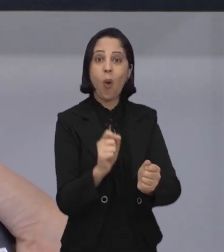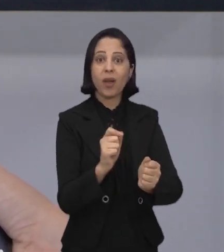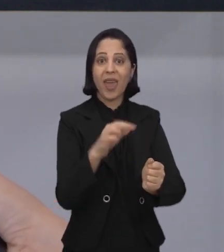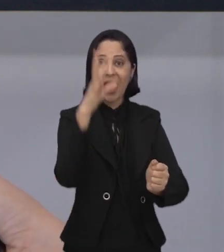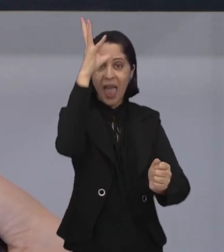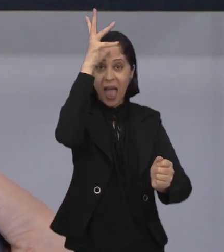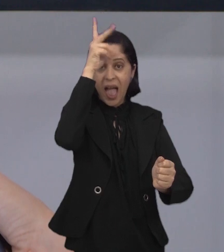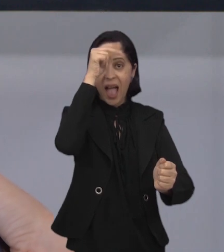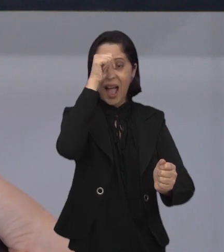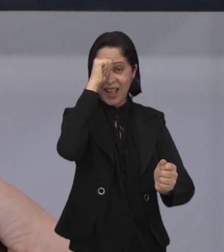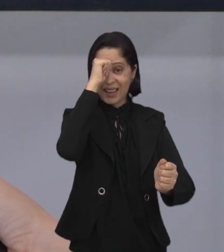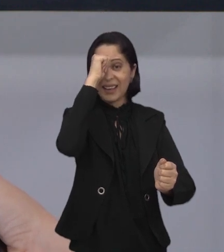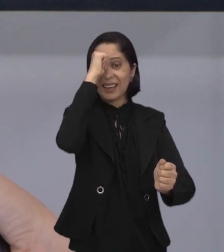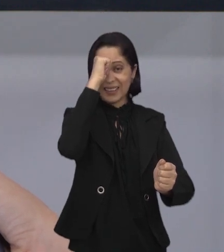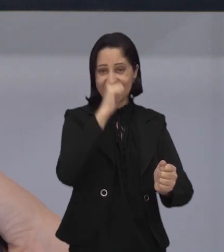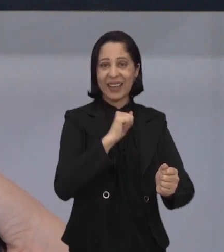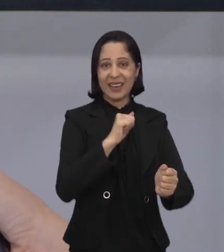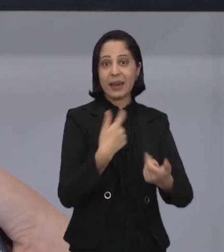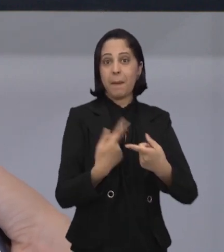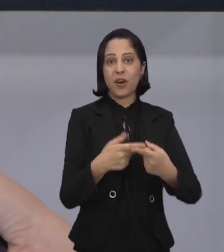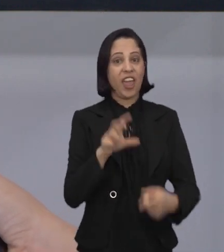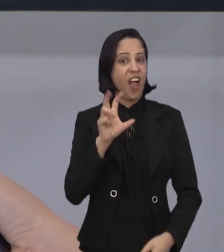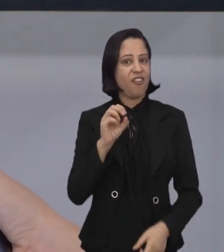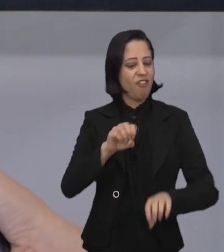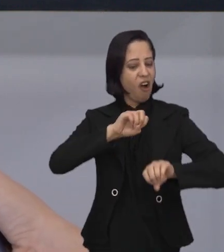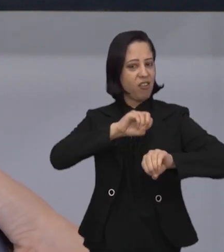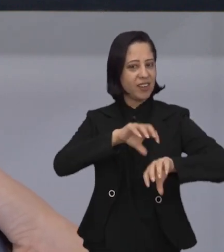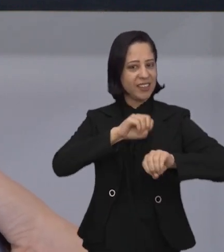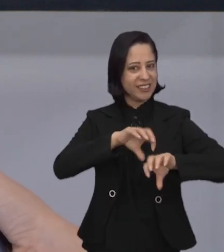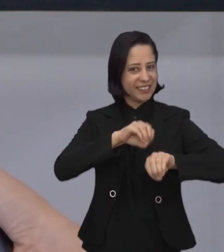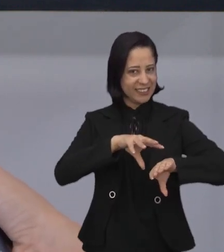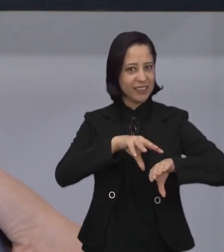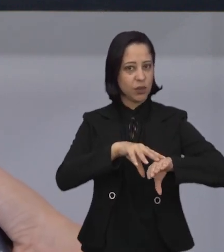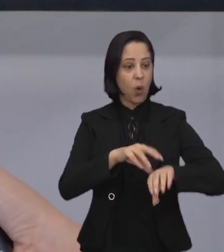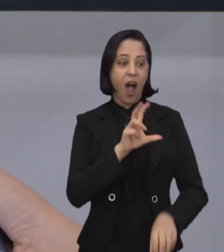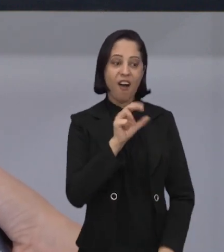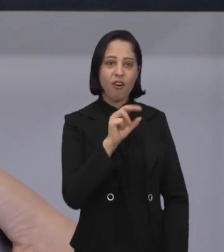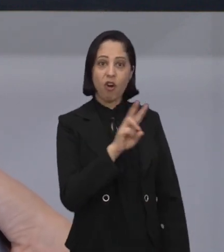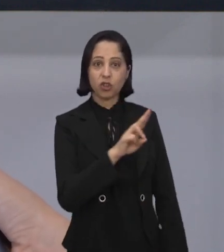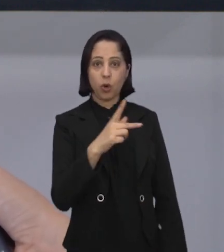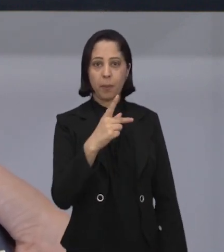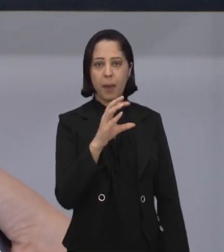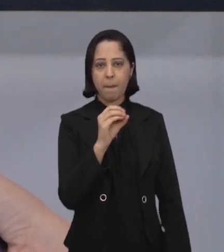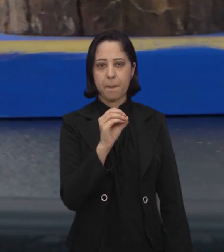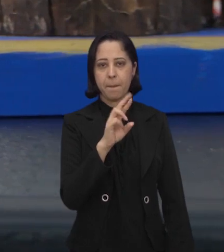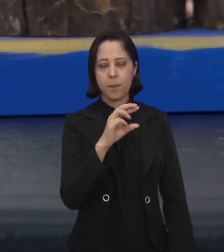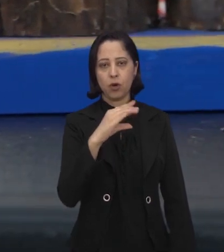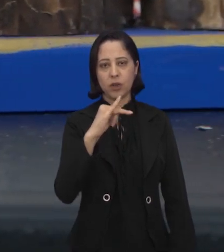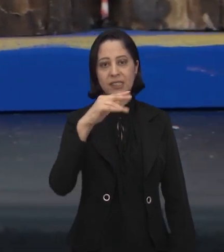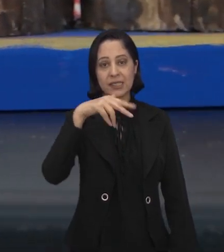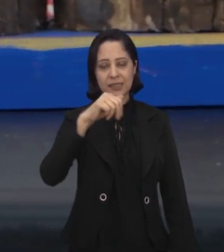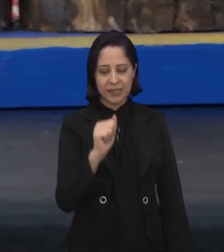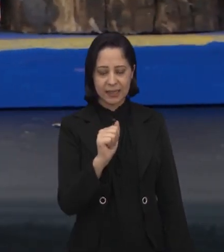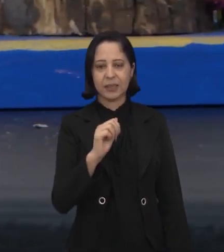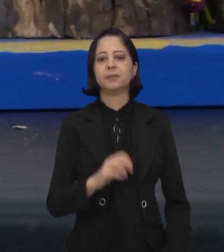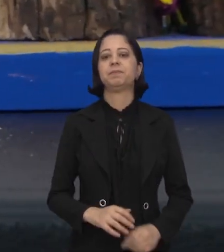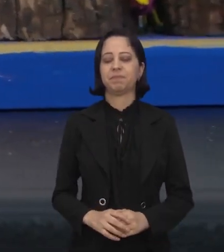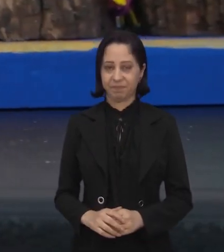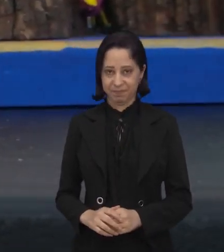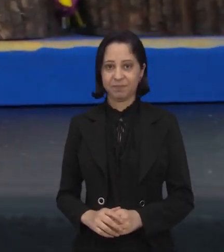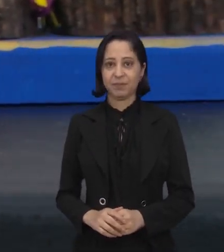Tudo surgiu, começou com a galinha e foi a avó dela que ensinou. A avó dela chamava Porcina Andrade. Era o início de